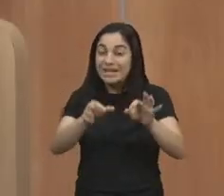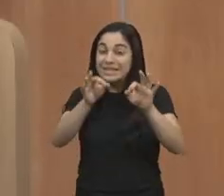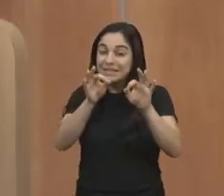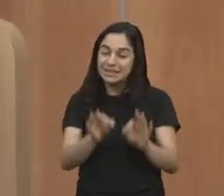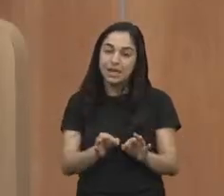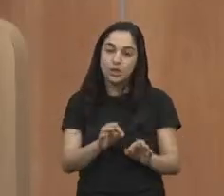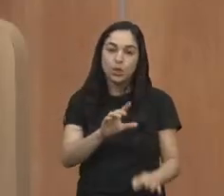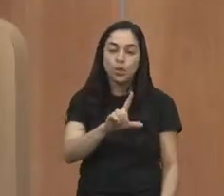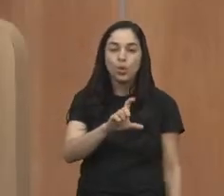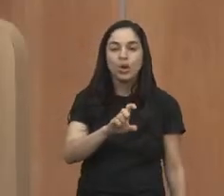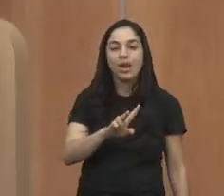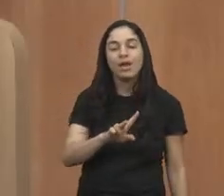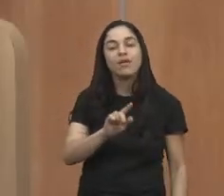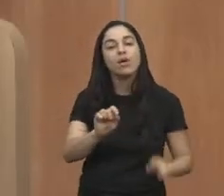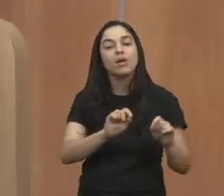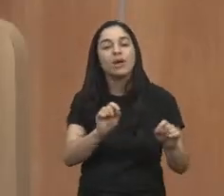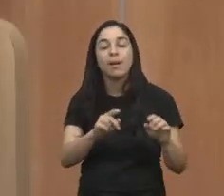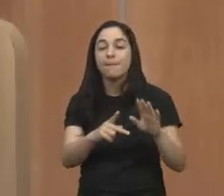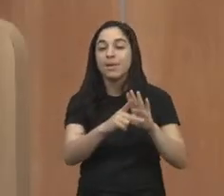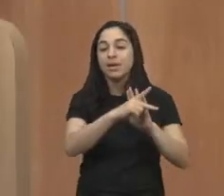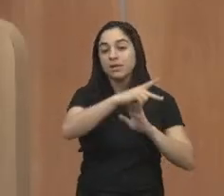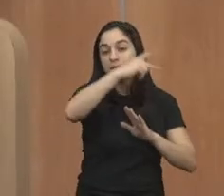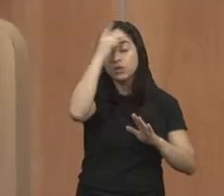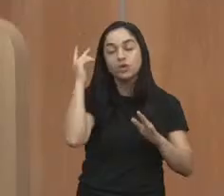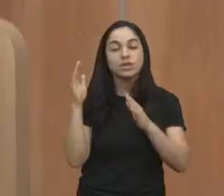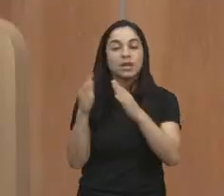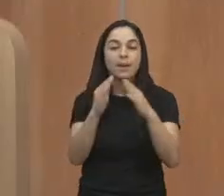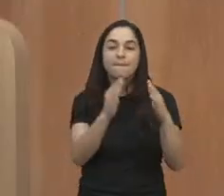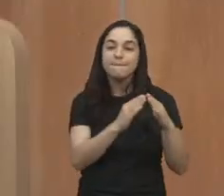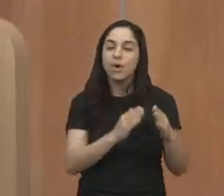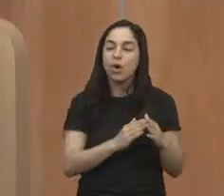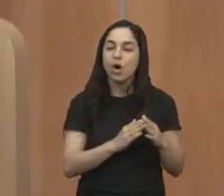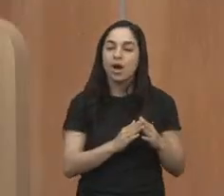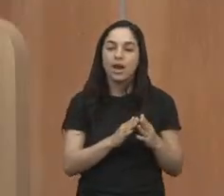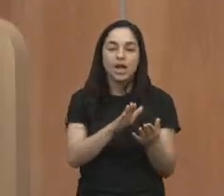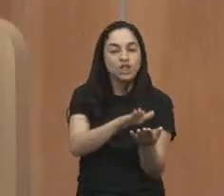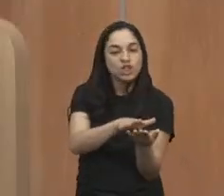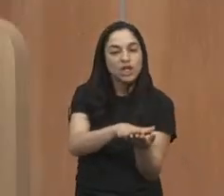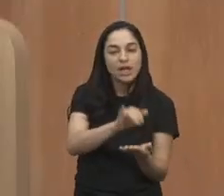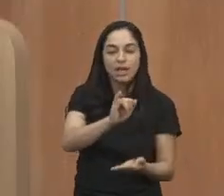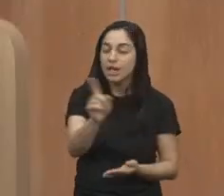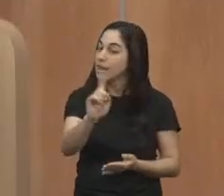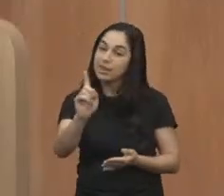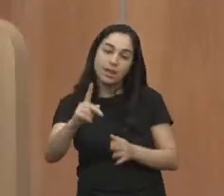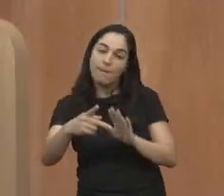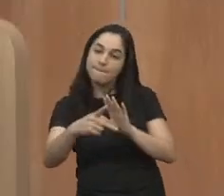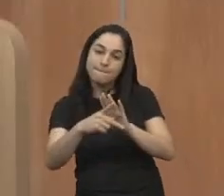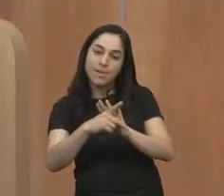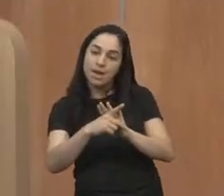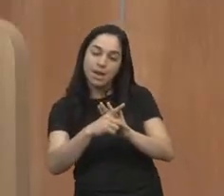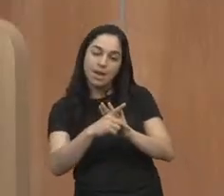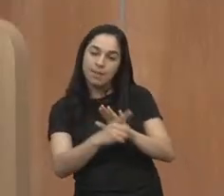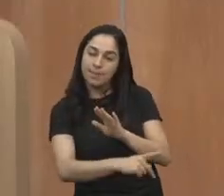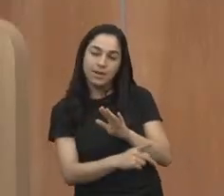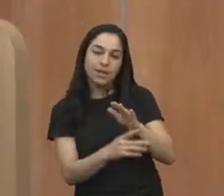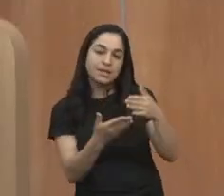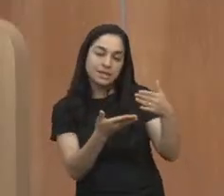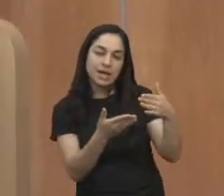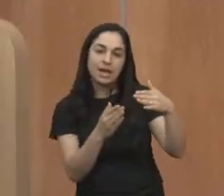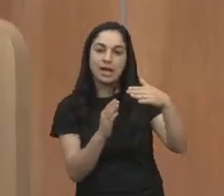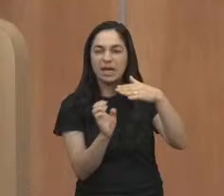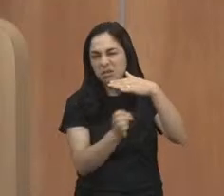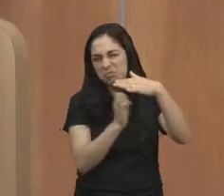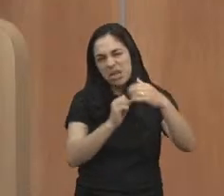feito mais para as pessoas moradoras de Jacareí que não têm aonde colocar esses resíduos.